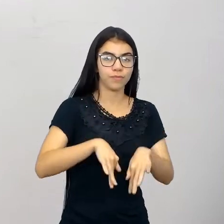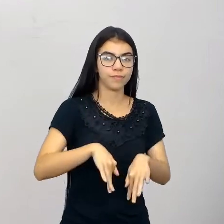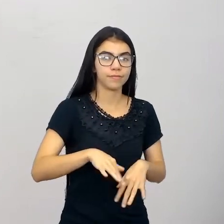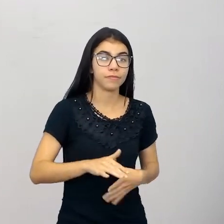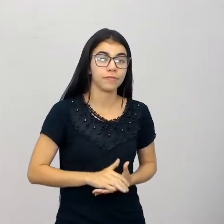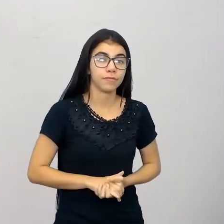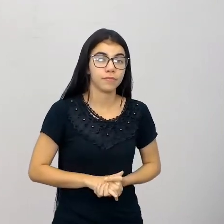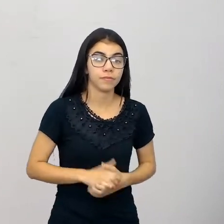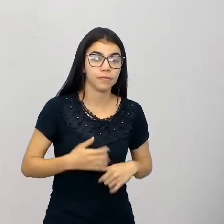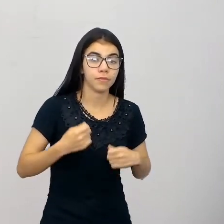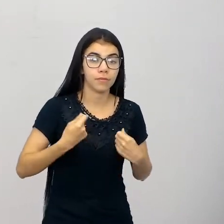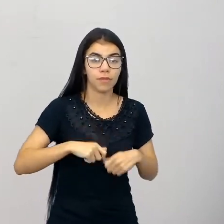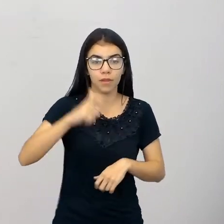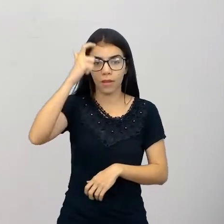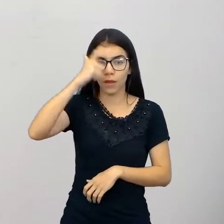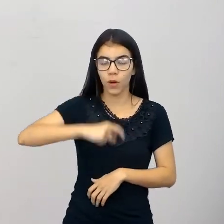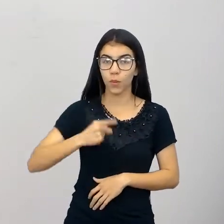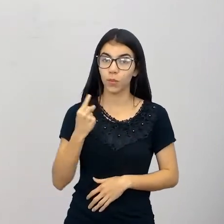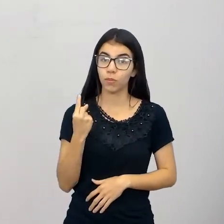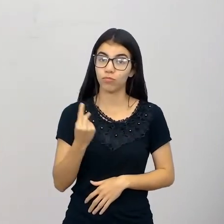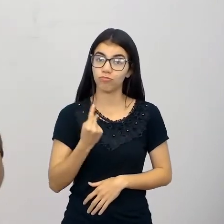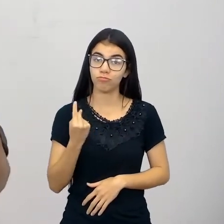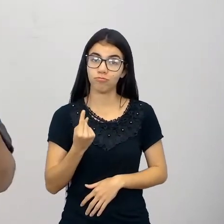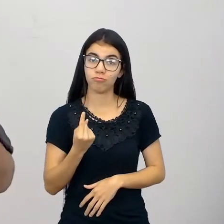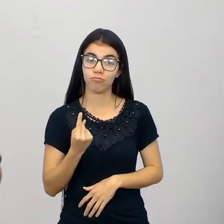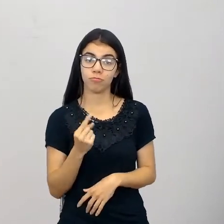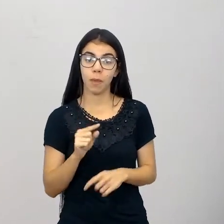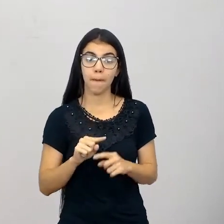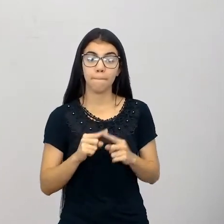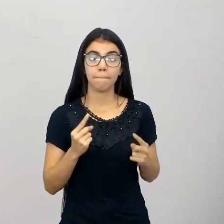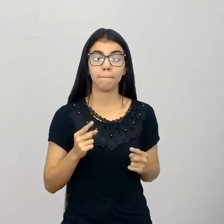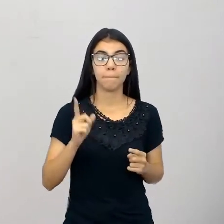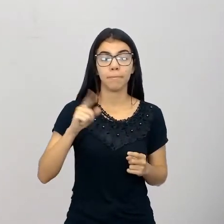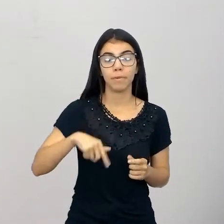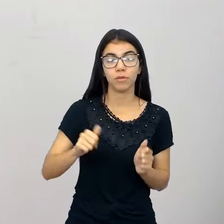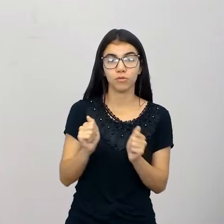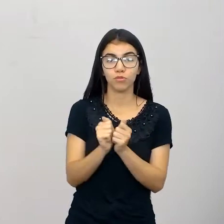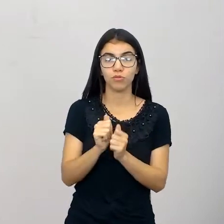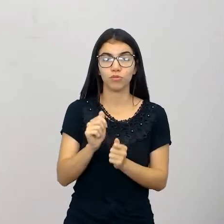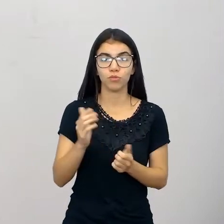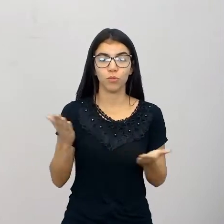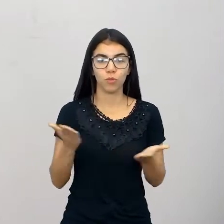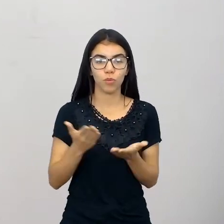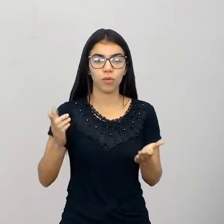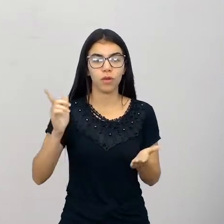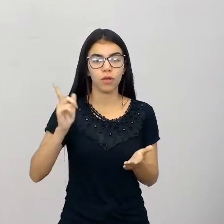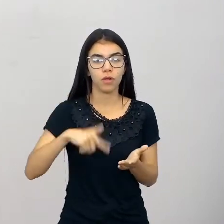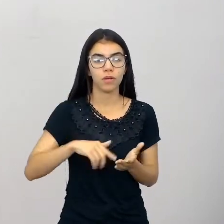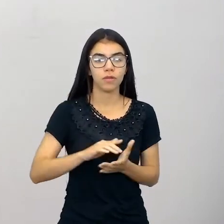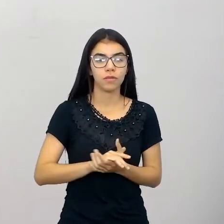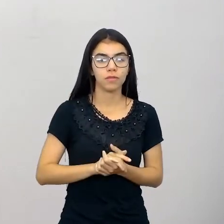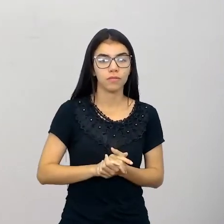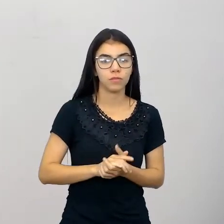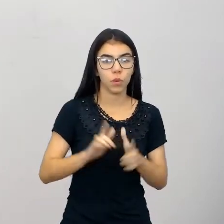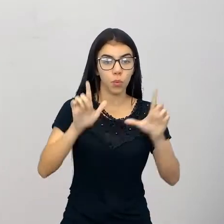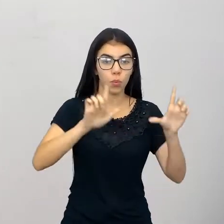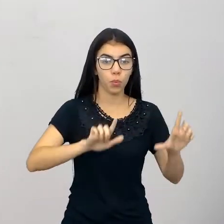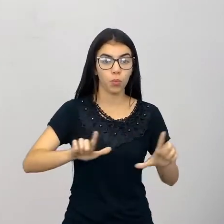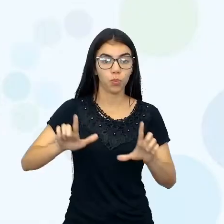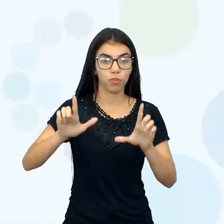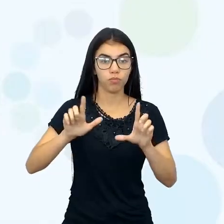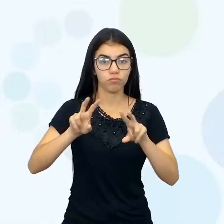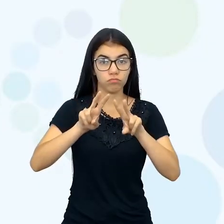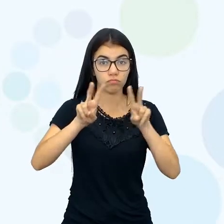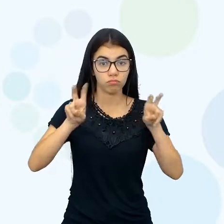final, eu não estarei sozinho. Mas antes de falar sobre quem estará comigo, deixa eu dar os créditos da aula. Tá aí na tela. O nome da aula de